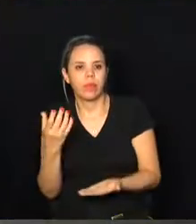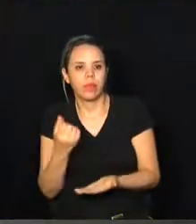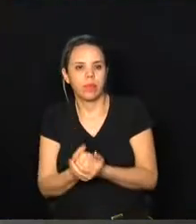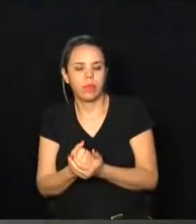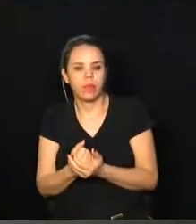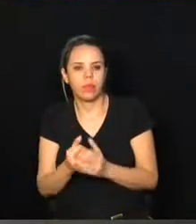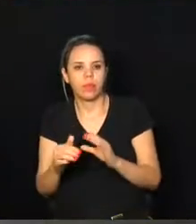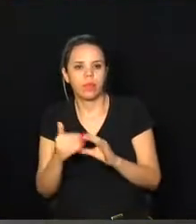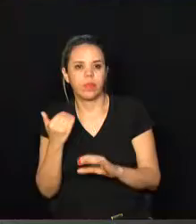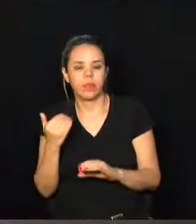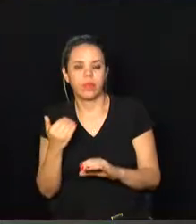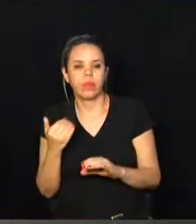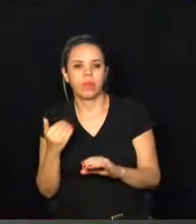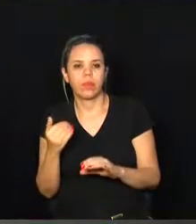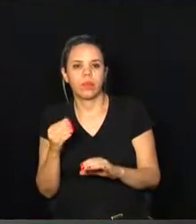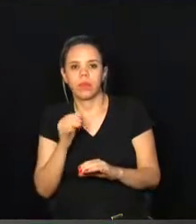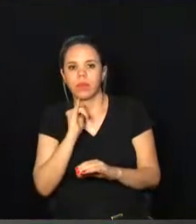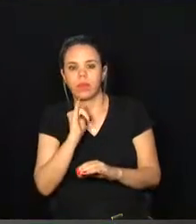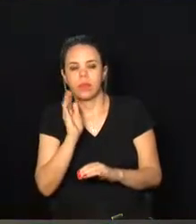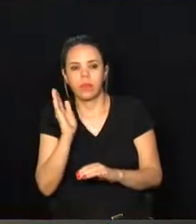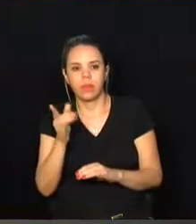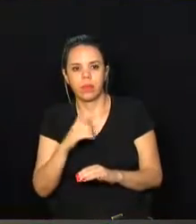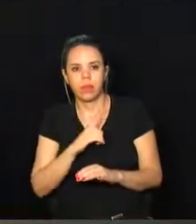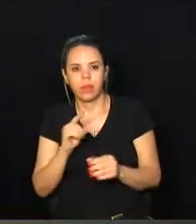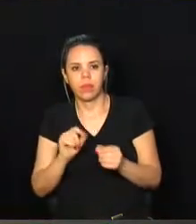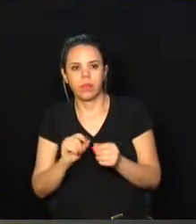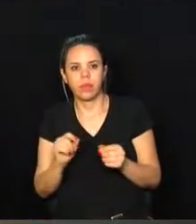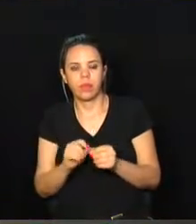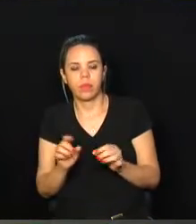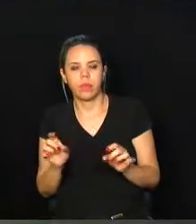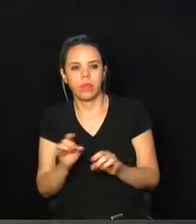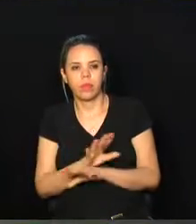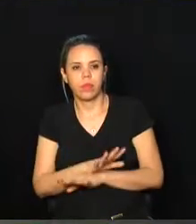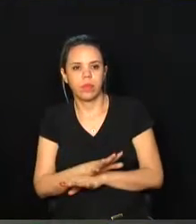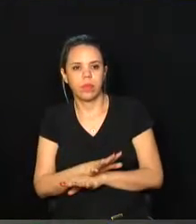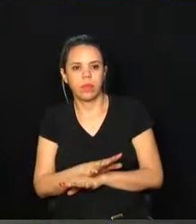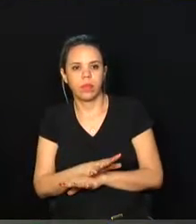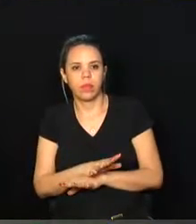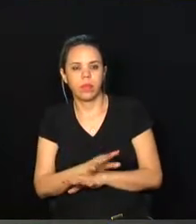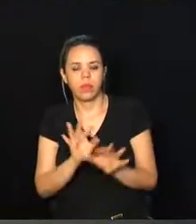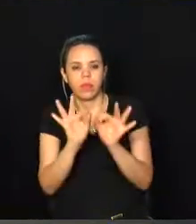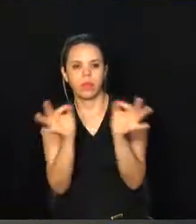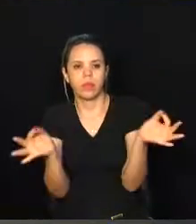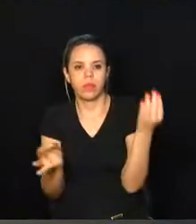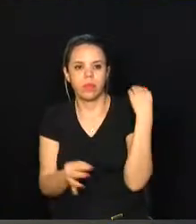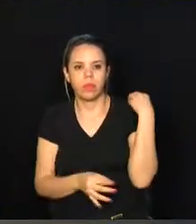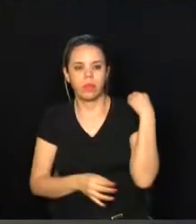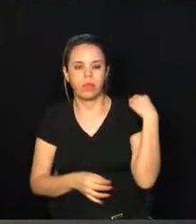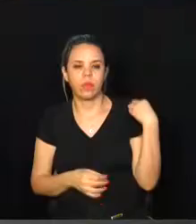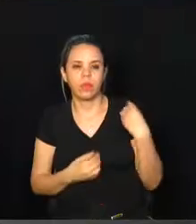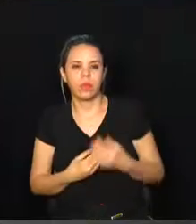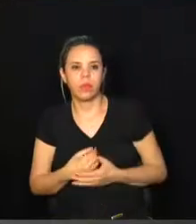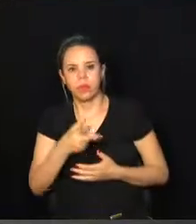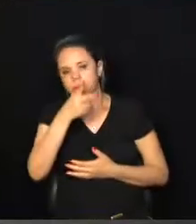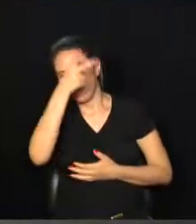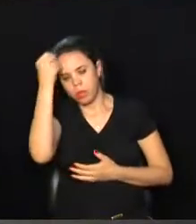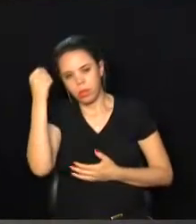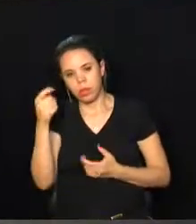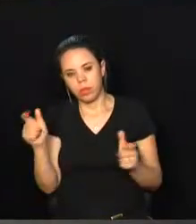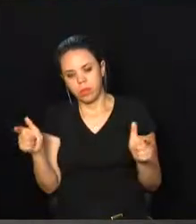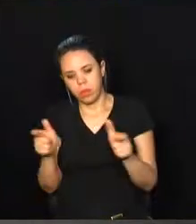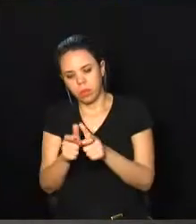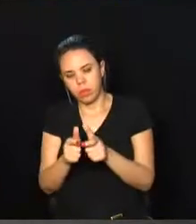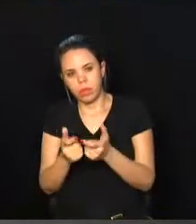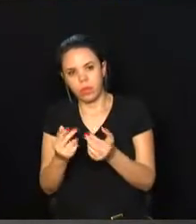por e-mail o comunique-se dizendo o que você tem que fazer. Uma coisa tão simples. Prefeituras muito menores,